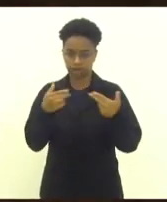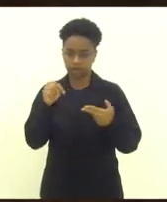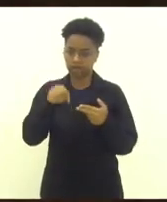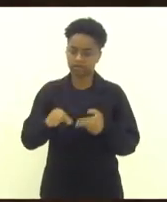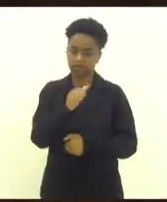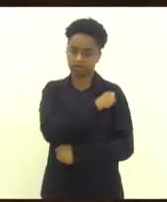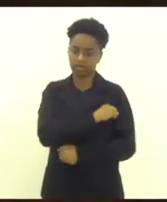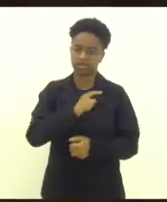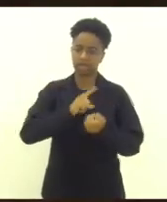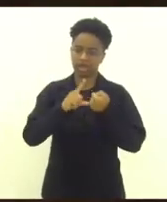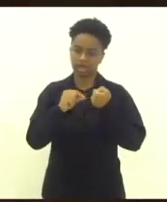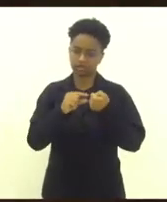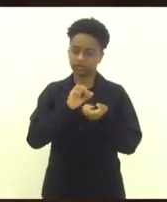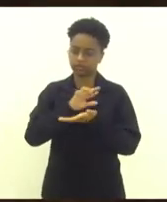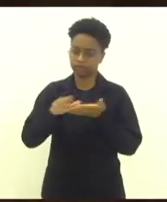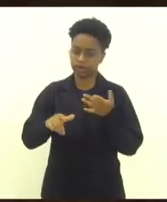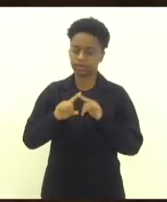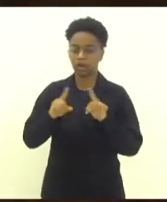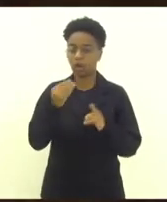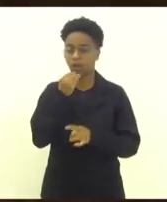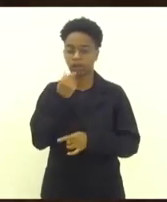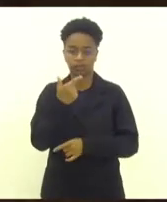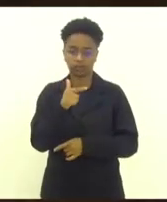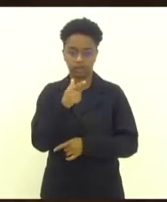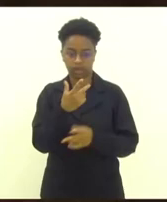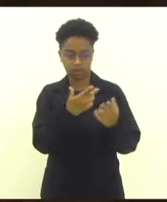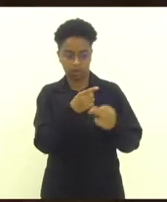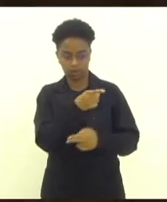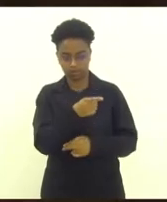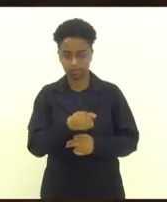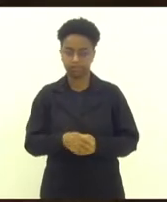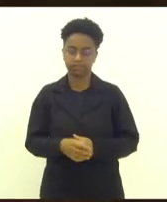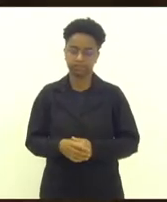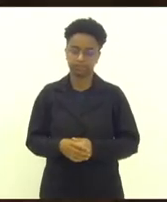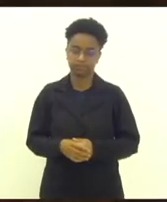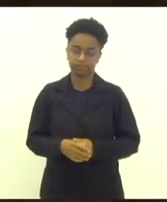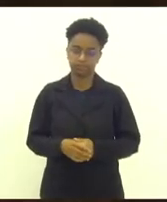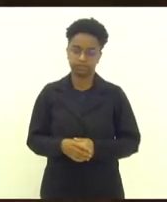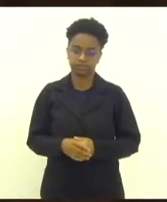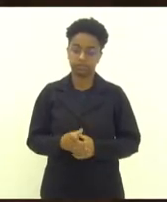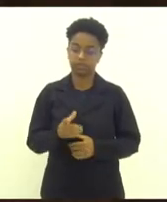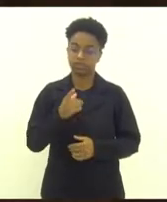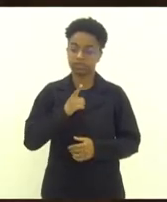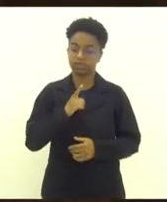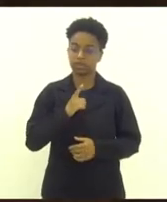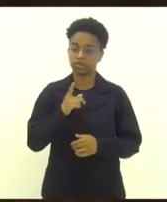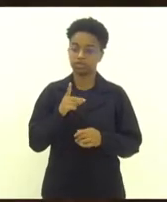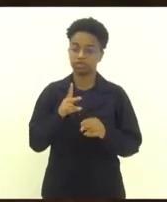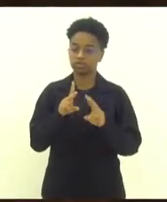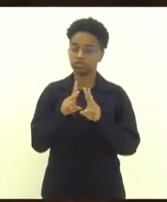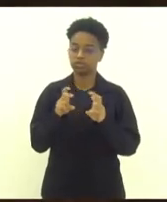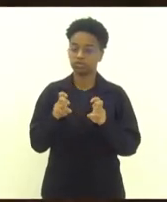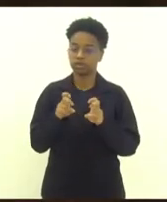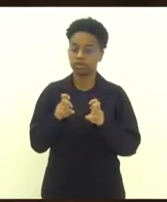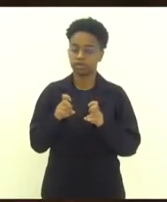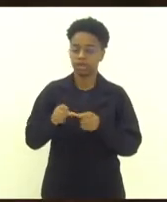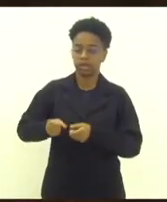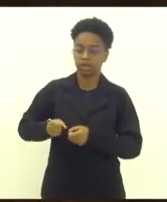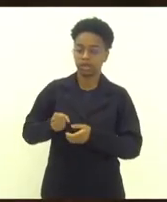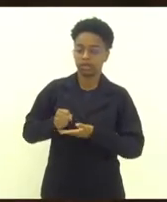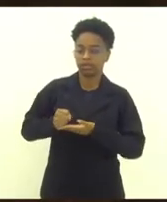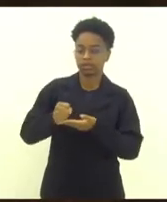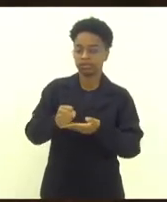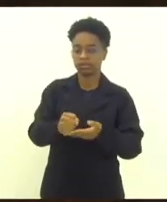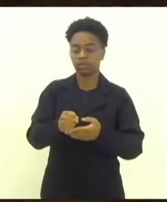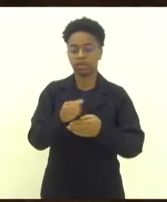e vários artigos nos obviamente não trata desse né trata de posse responsável trata de